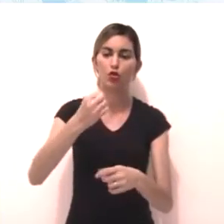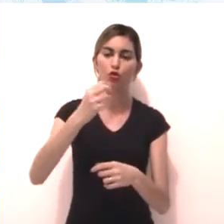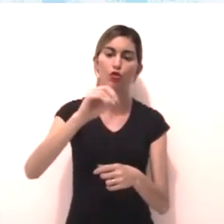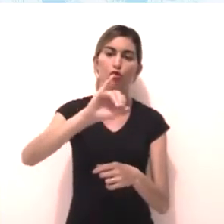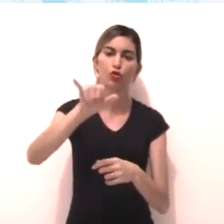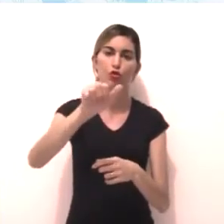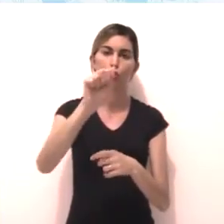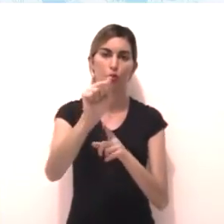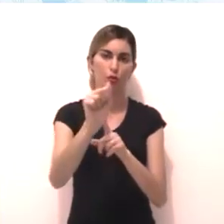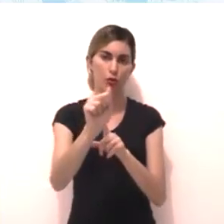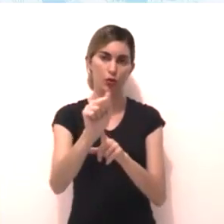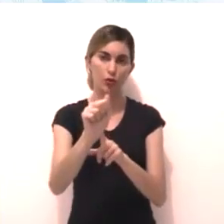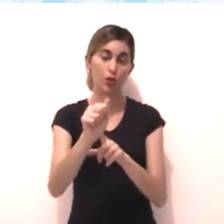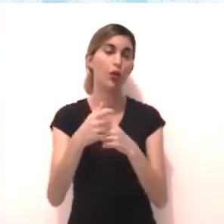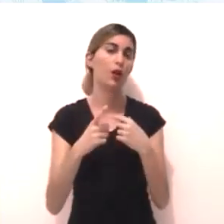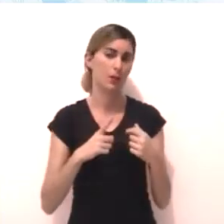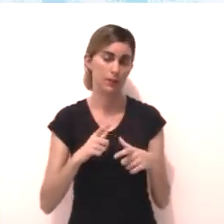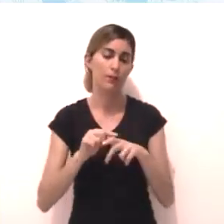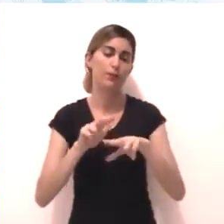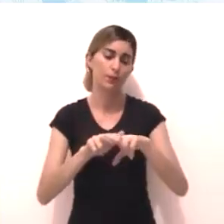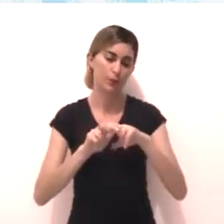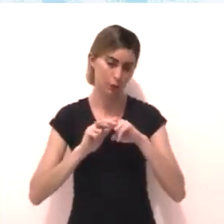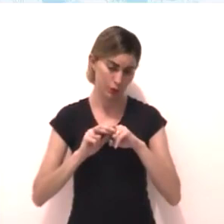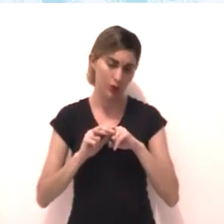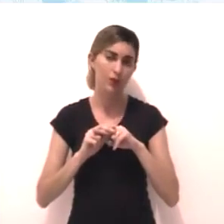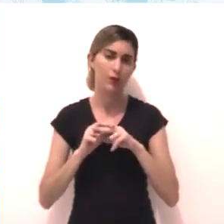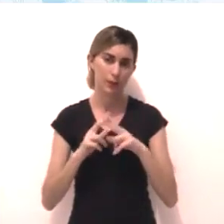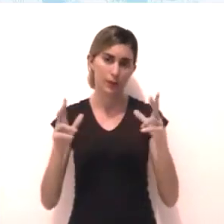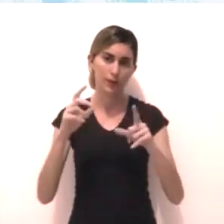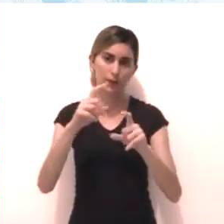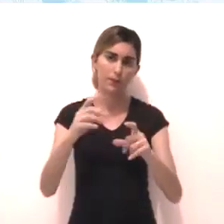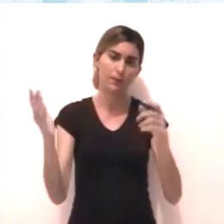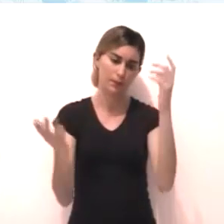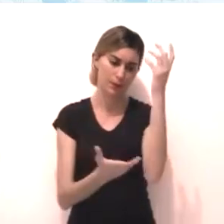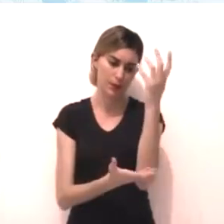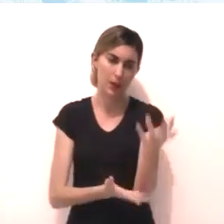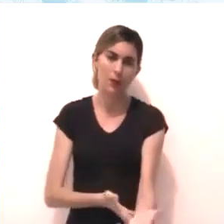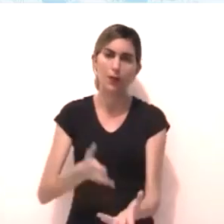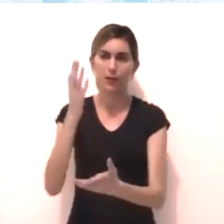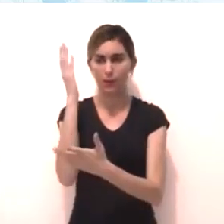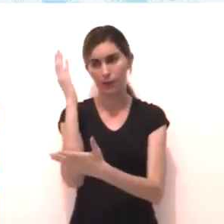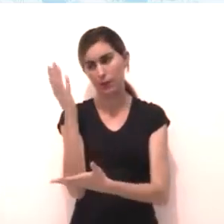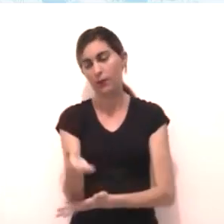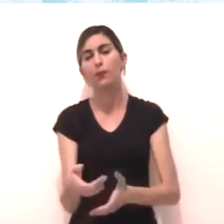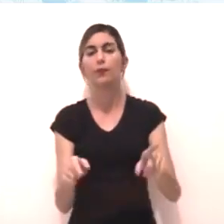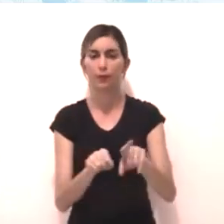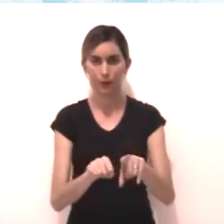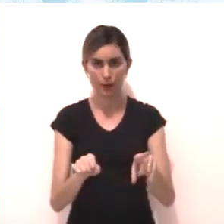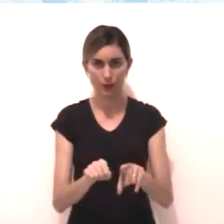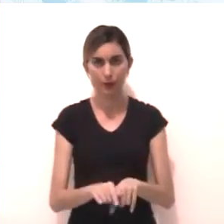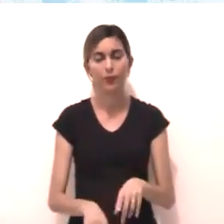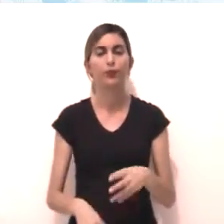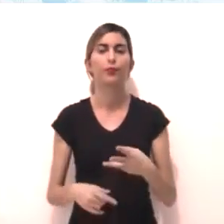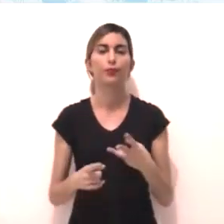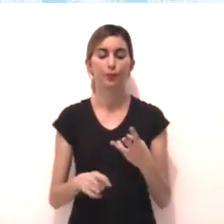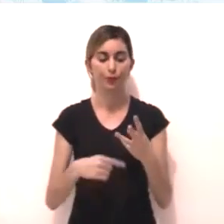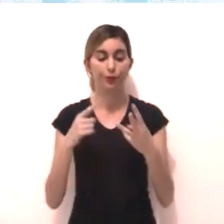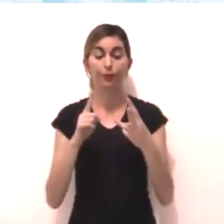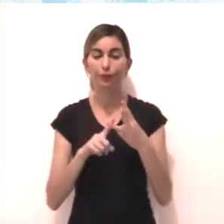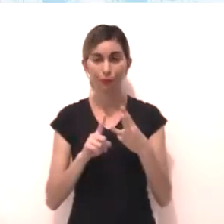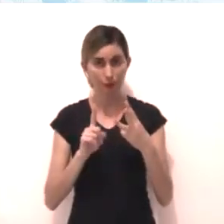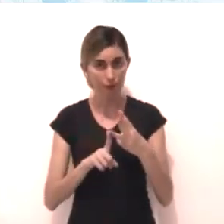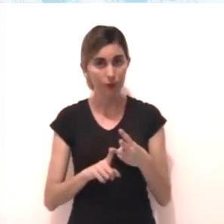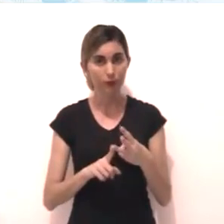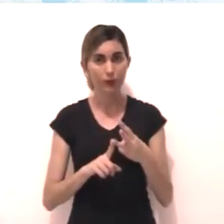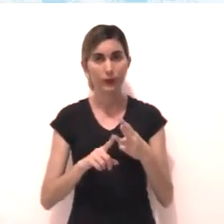da soja. E isso é um dos grandes motivos do desmatamento da floresta amazônica também. A